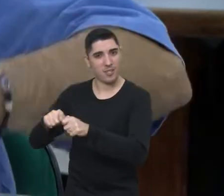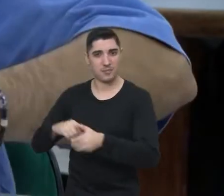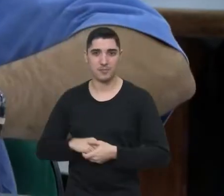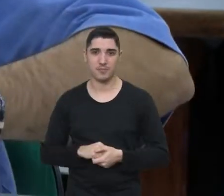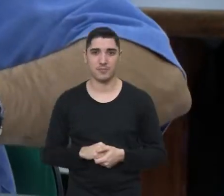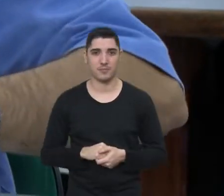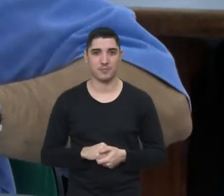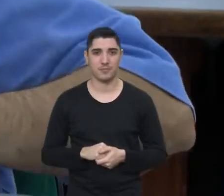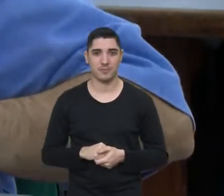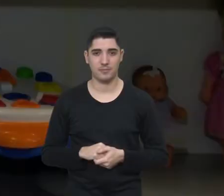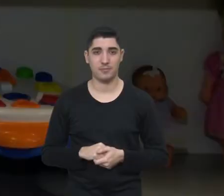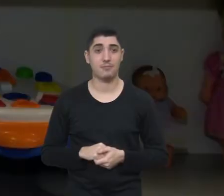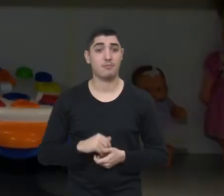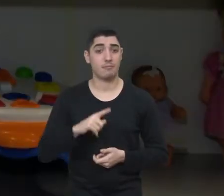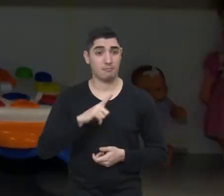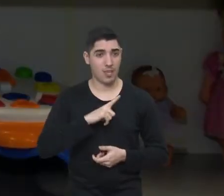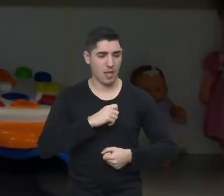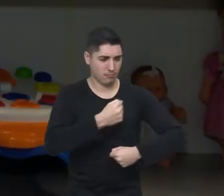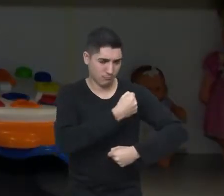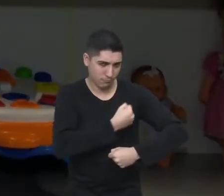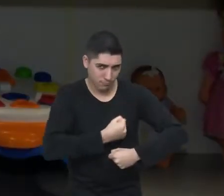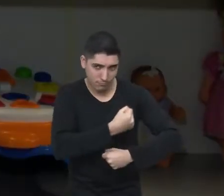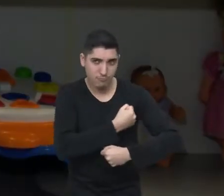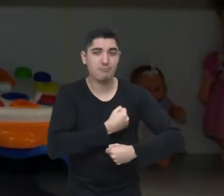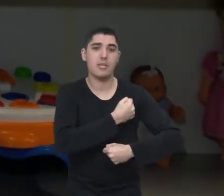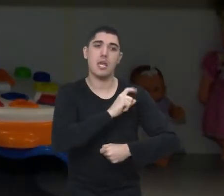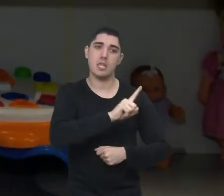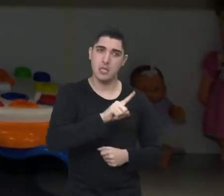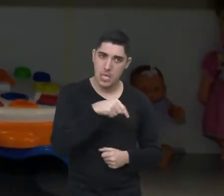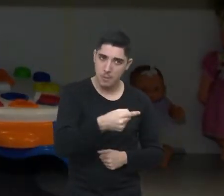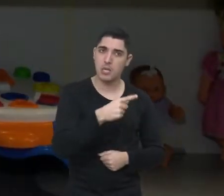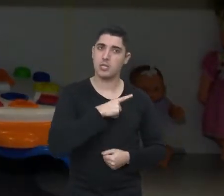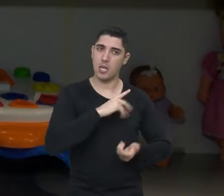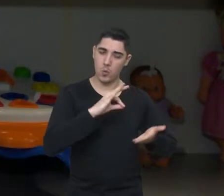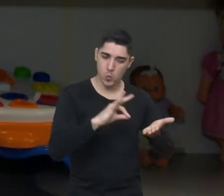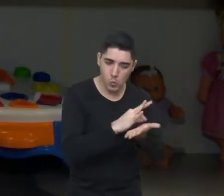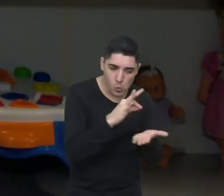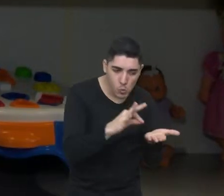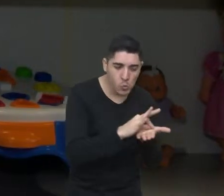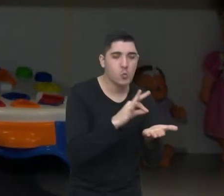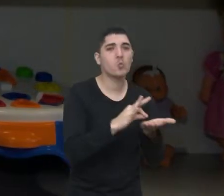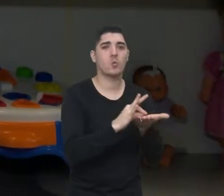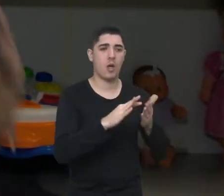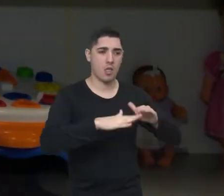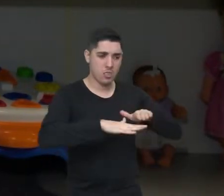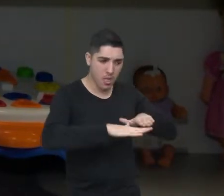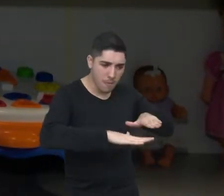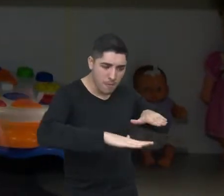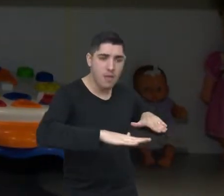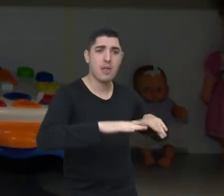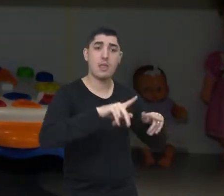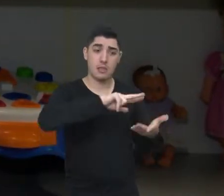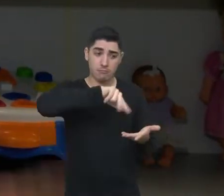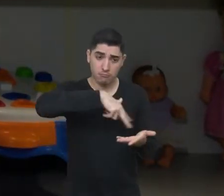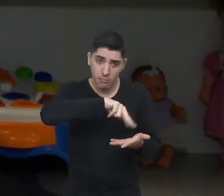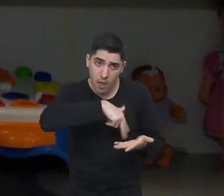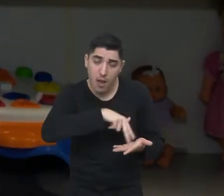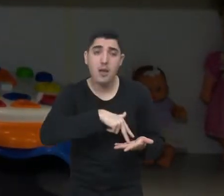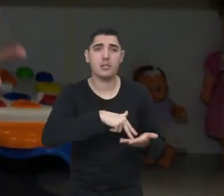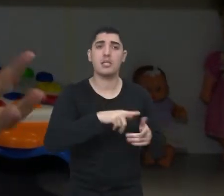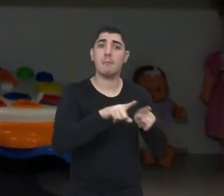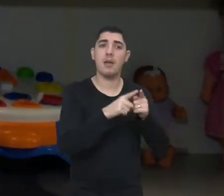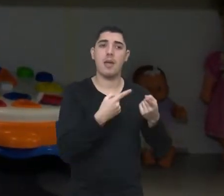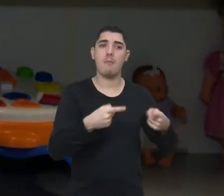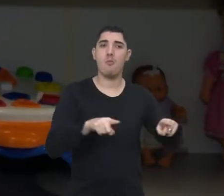que desenvolvem por aqui. Tenho aula culinária, depois costura, tapeta,